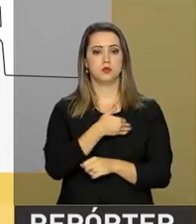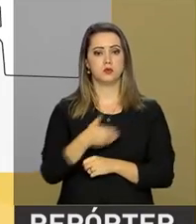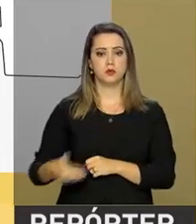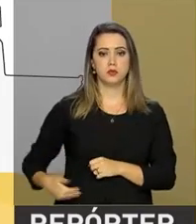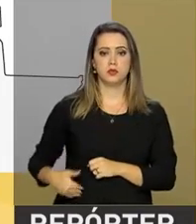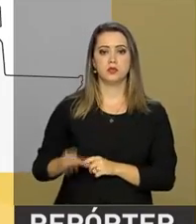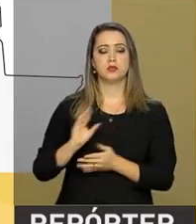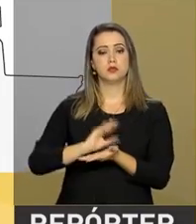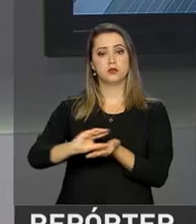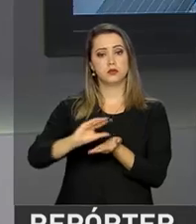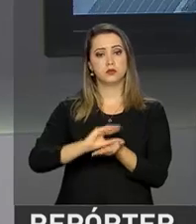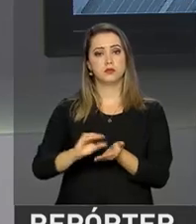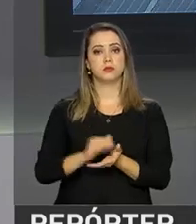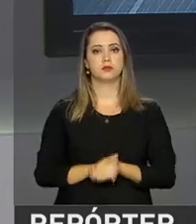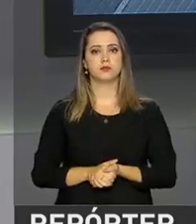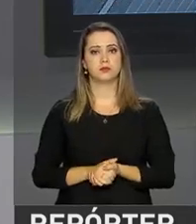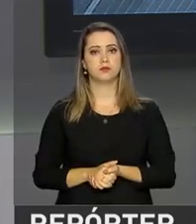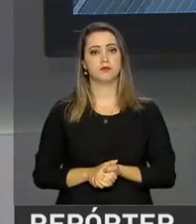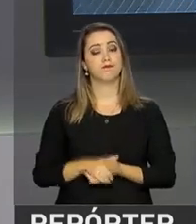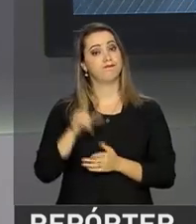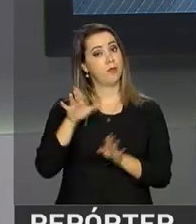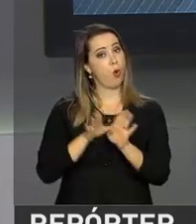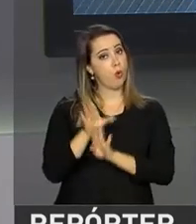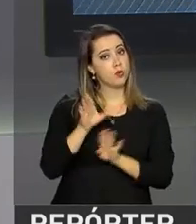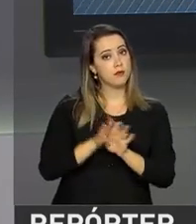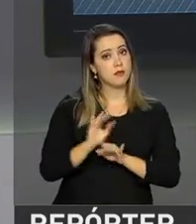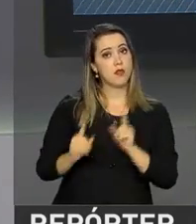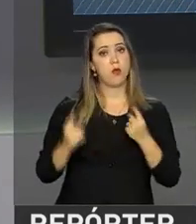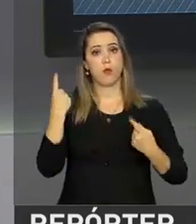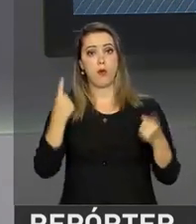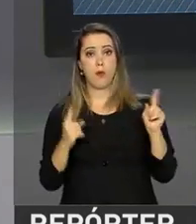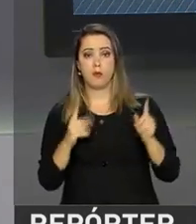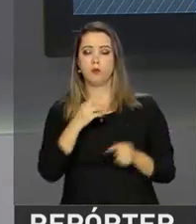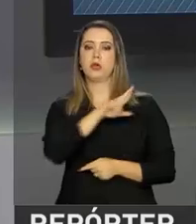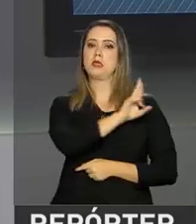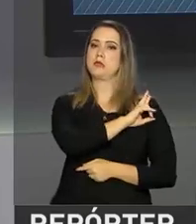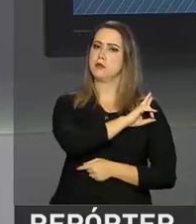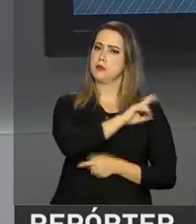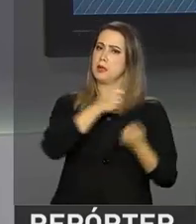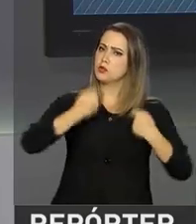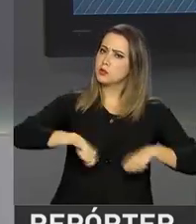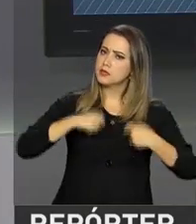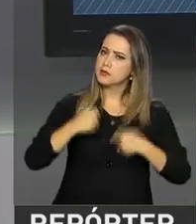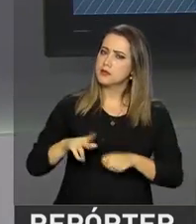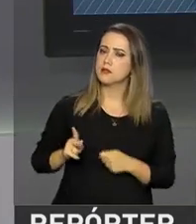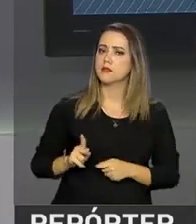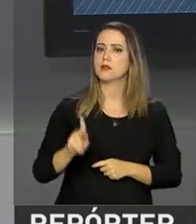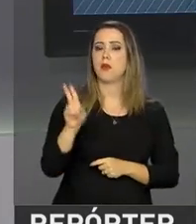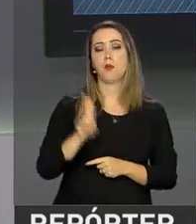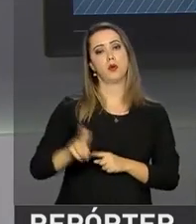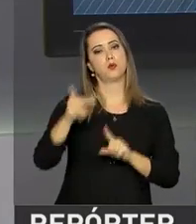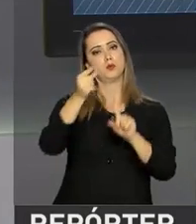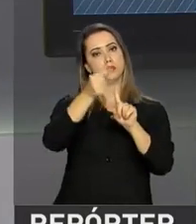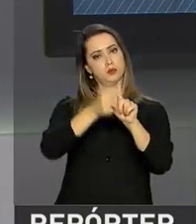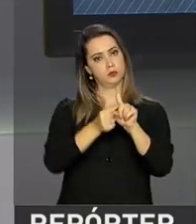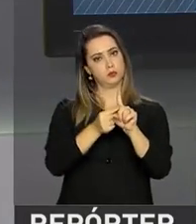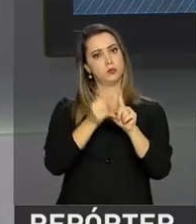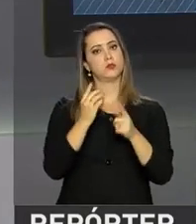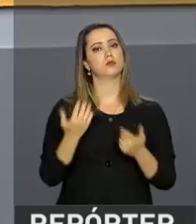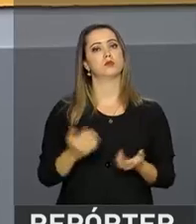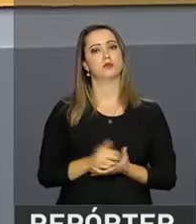de investir. A dica é aproveitar a folia com responsabilidade e lembrar sempre de usar o